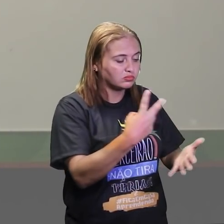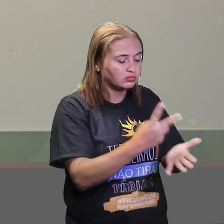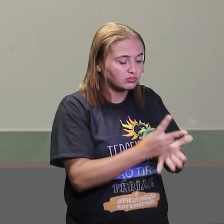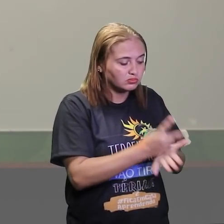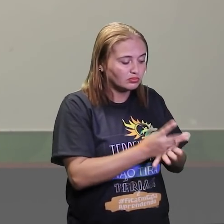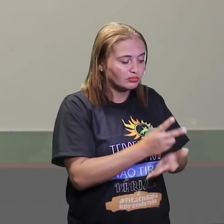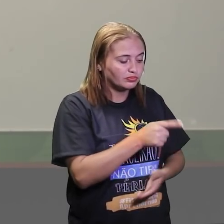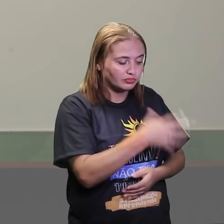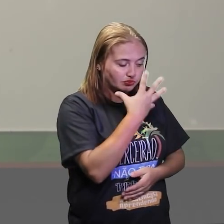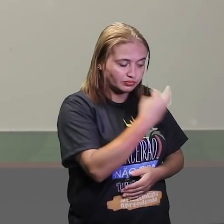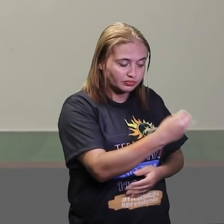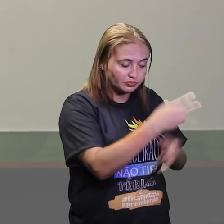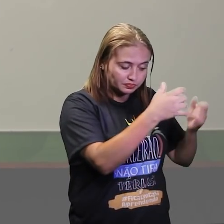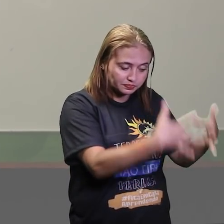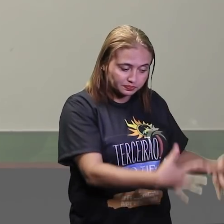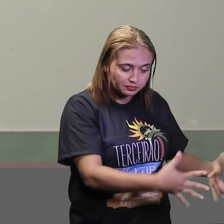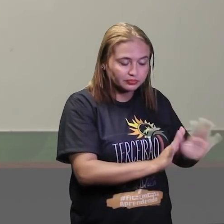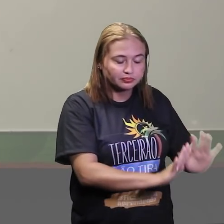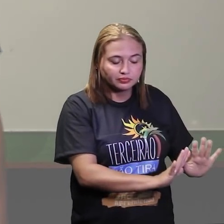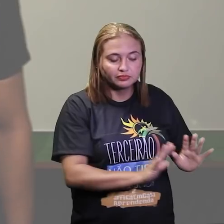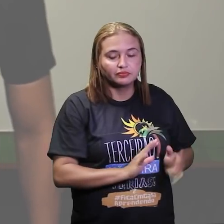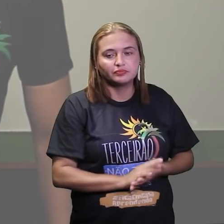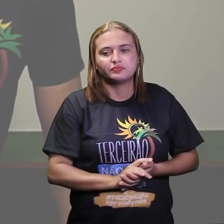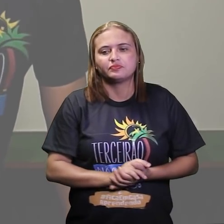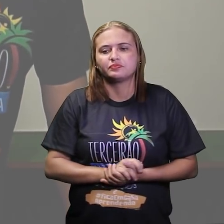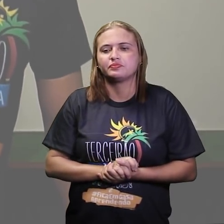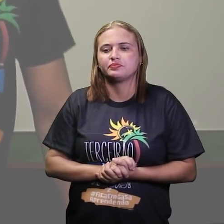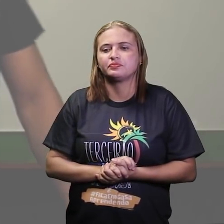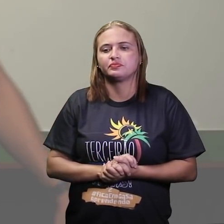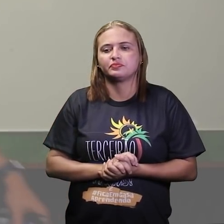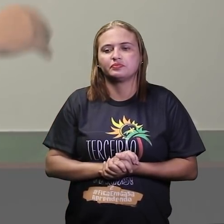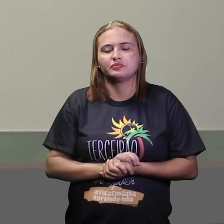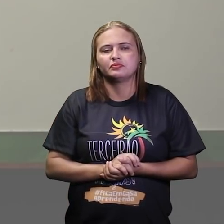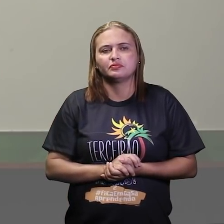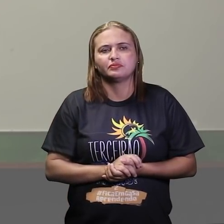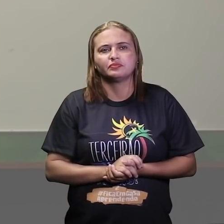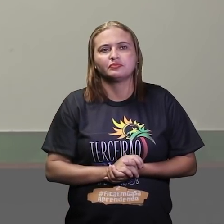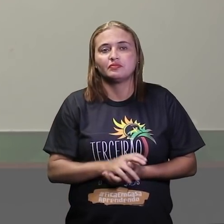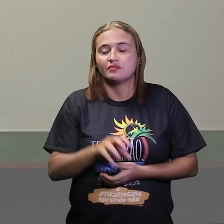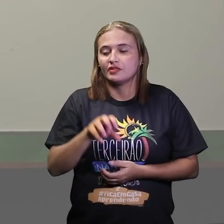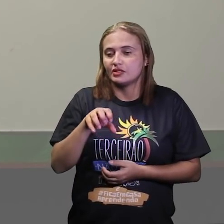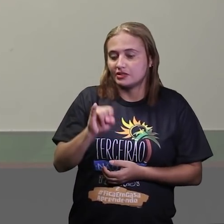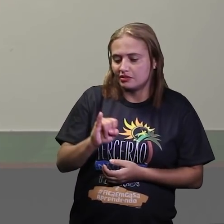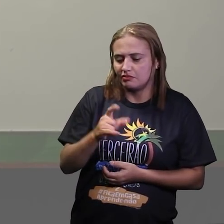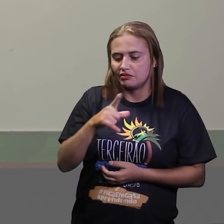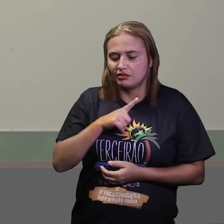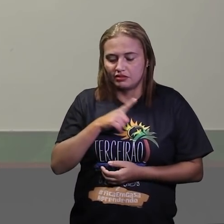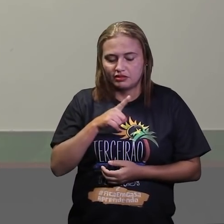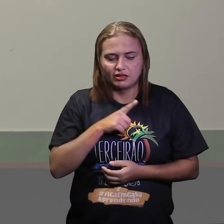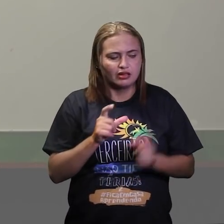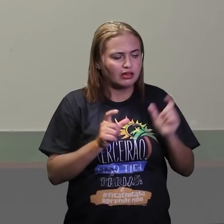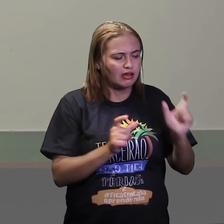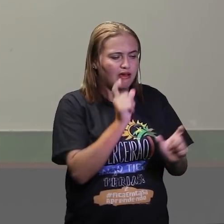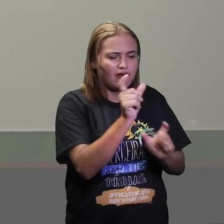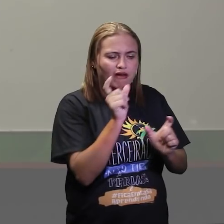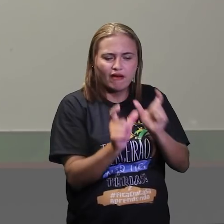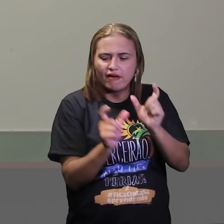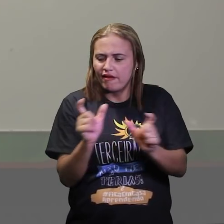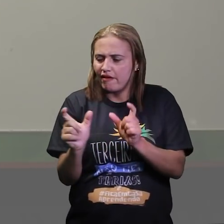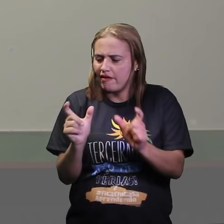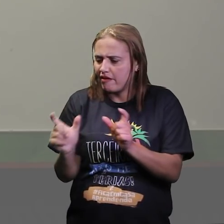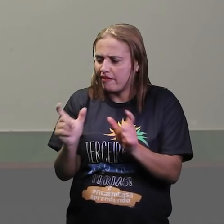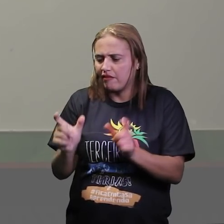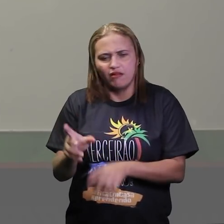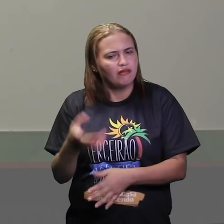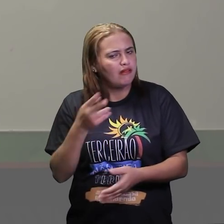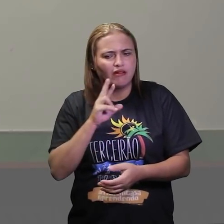essa aí, o gabarito é a letra A. Não tem pra onde correr. Tá? Se tu tiveres estas armas aqui, uma questão sobre Hobbes, tu vai sair